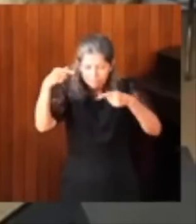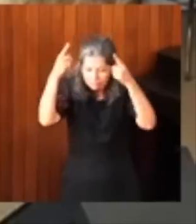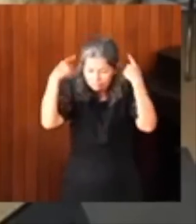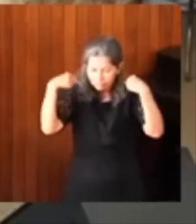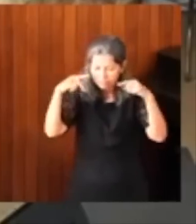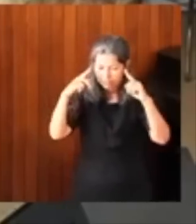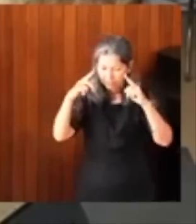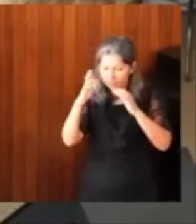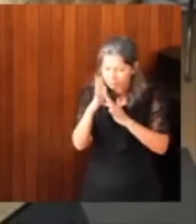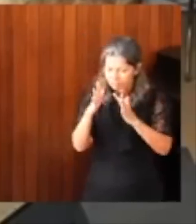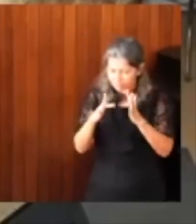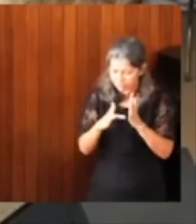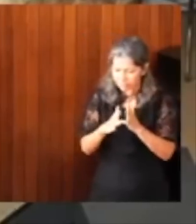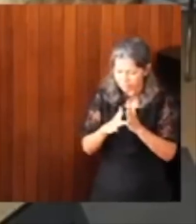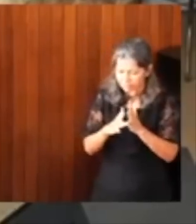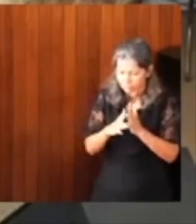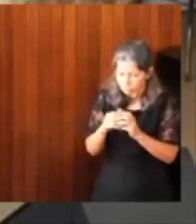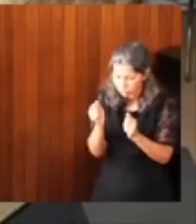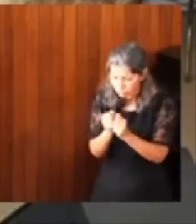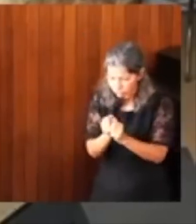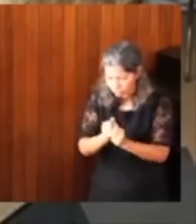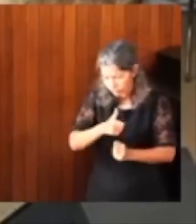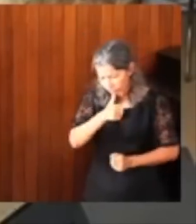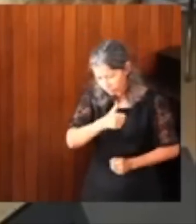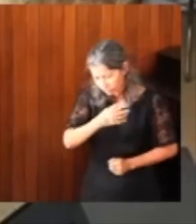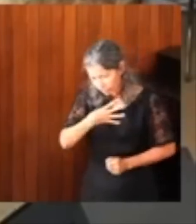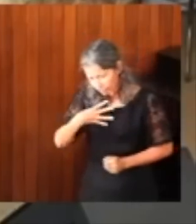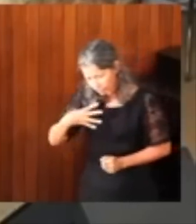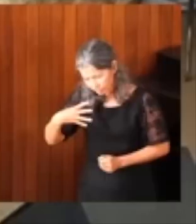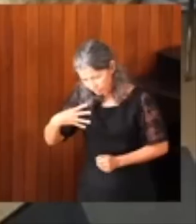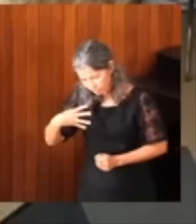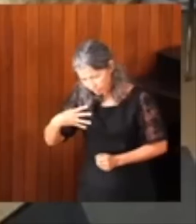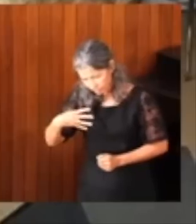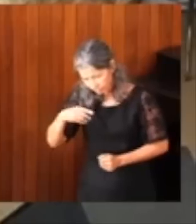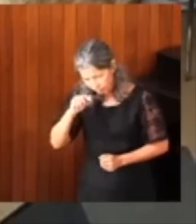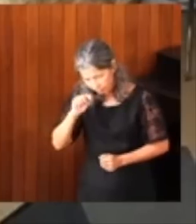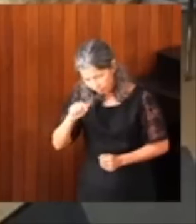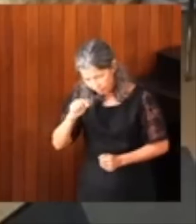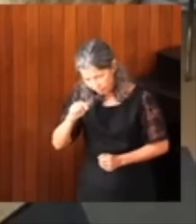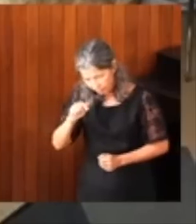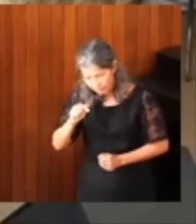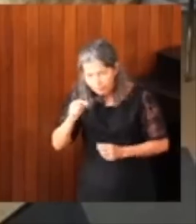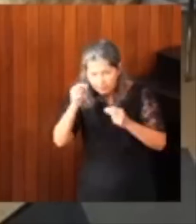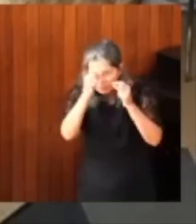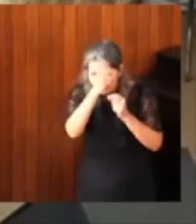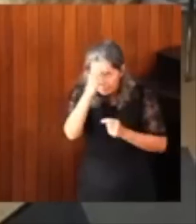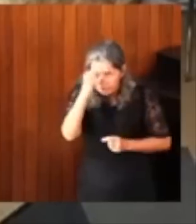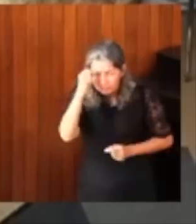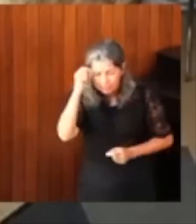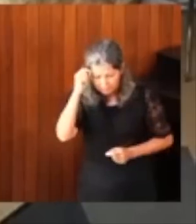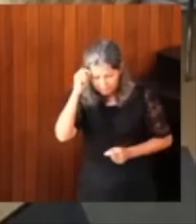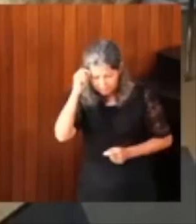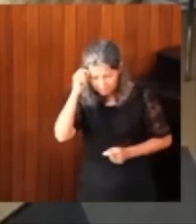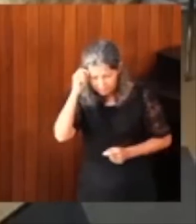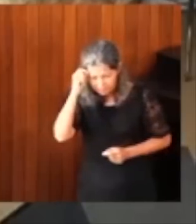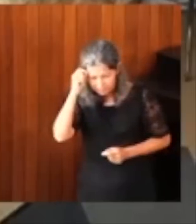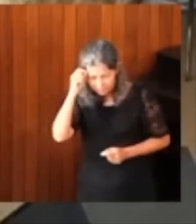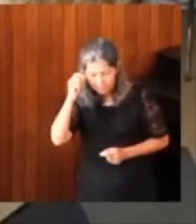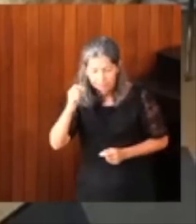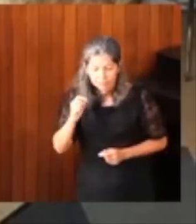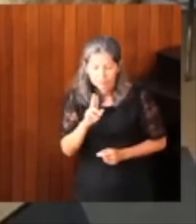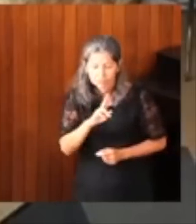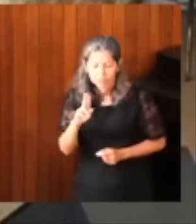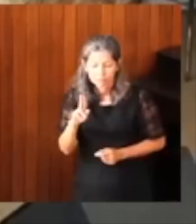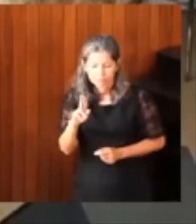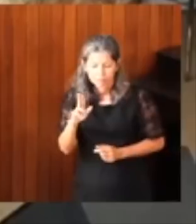estavam 144 mil, já sabemos quem eles são. Que tinham escrito na testa o nome do Cordeiro e o nome do seu pai. Ouvi